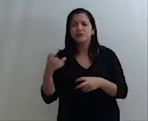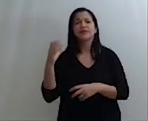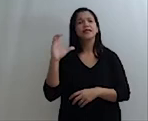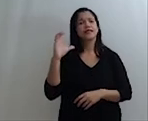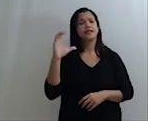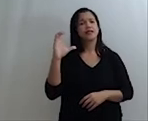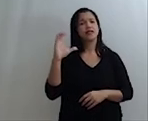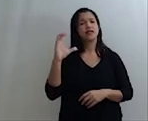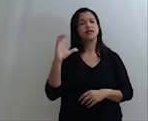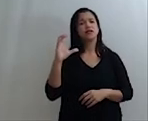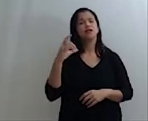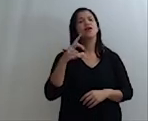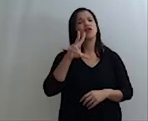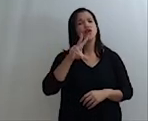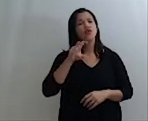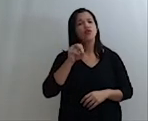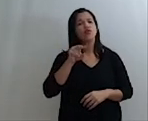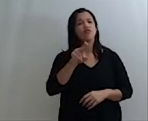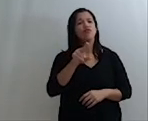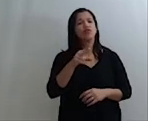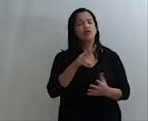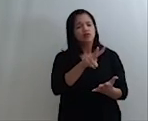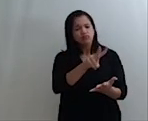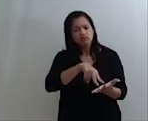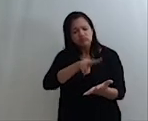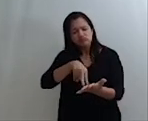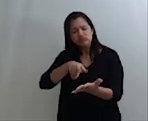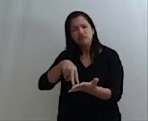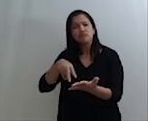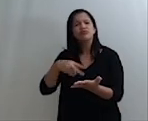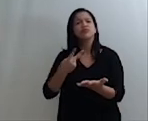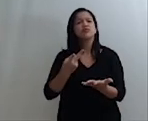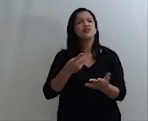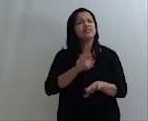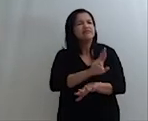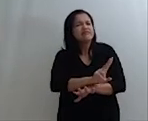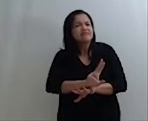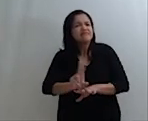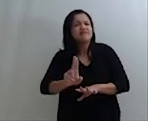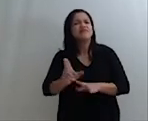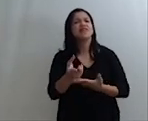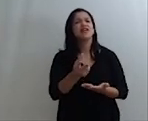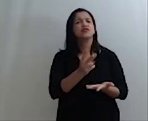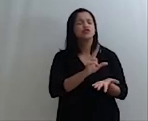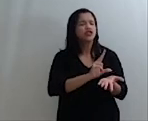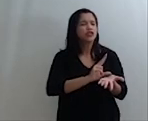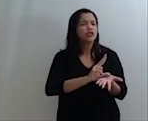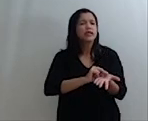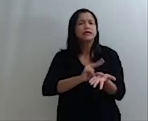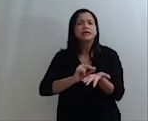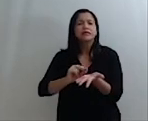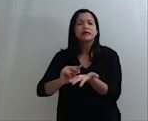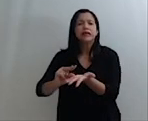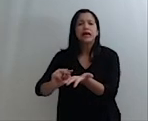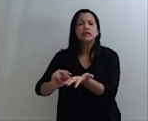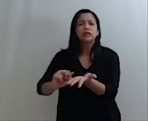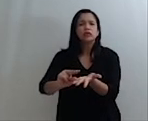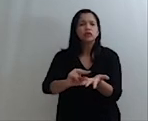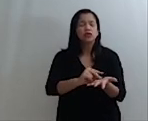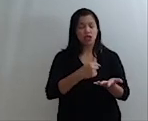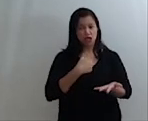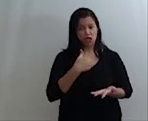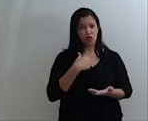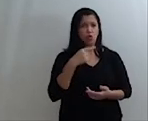sobre números muito básicos que eu confesso eh que me chocaram eu não imaginava enquanto advogado da